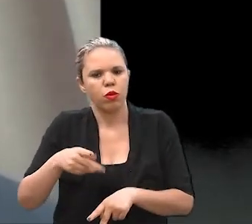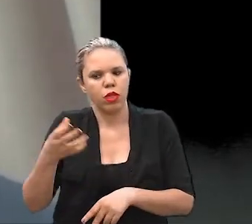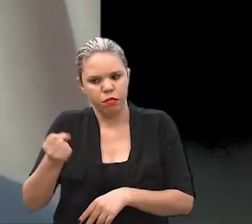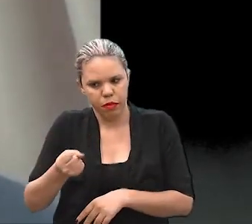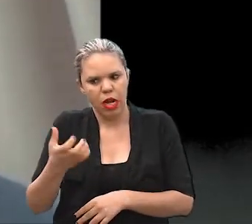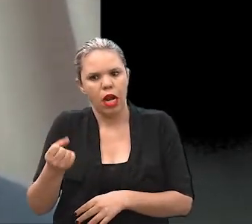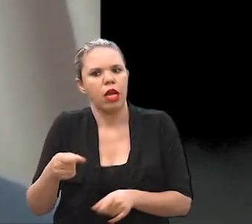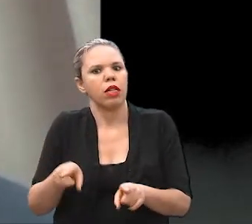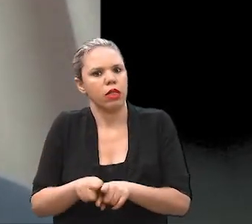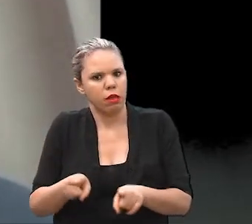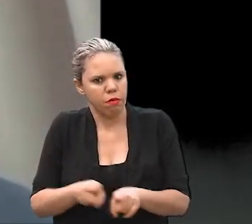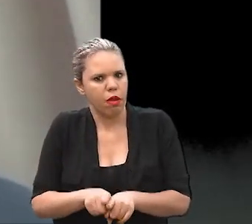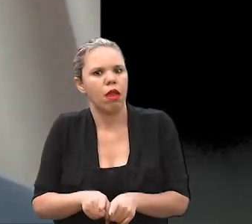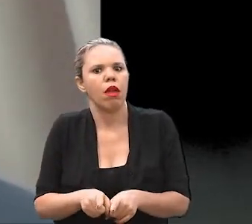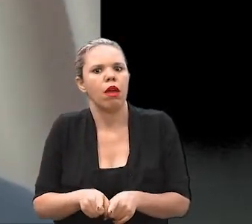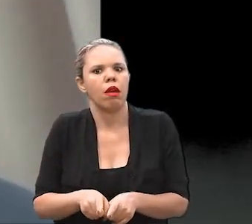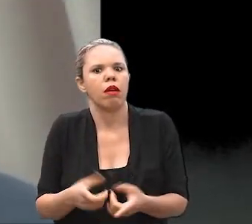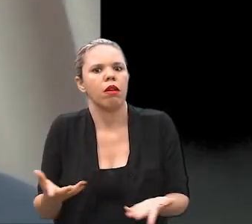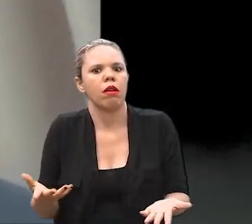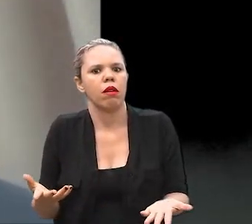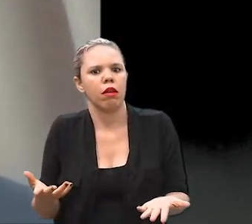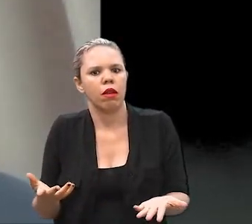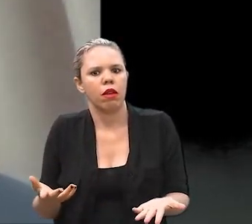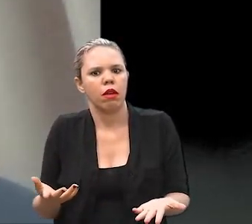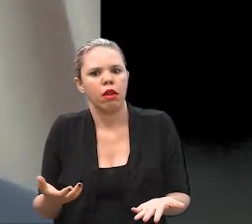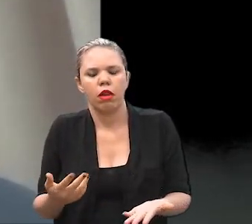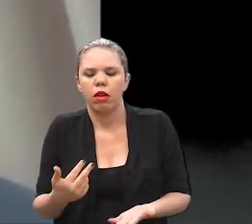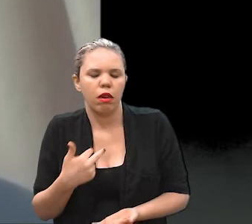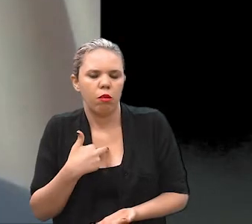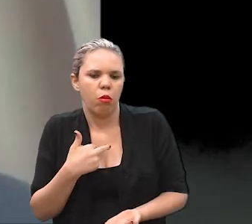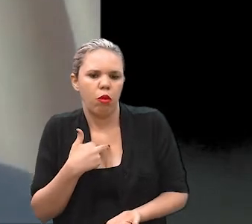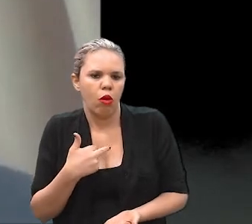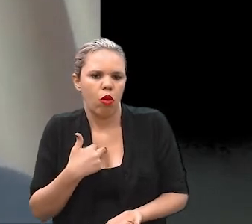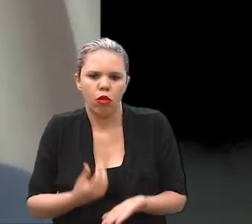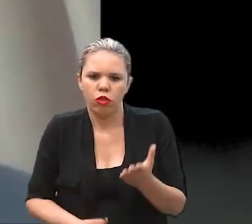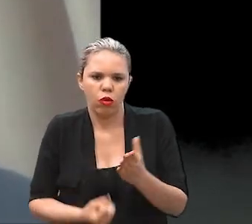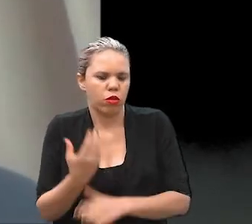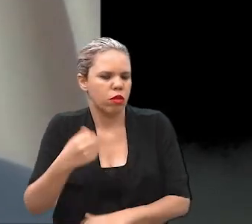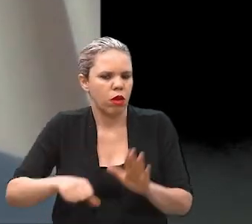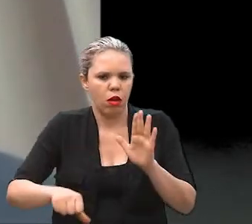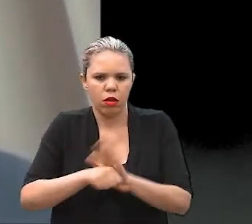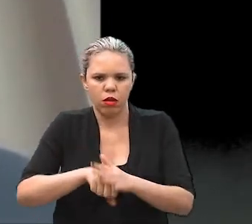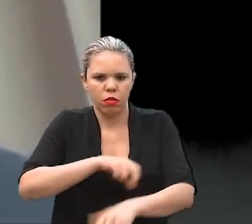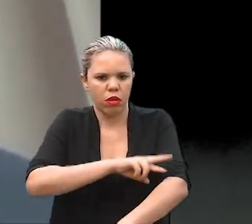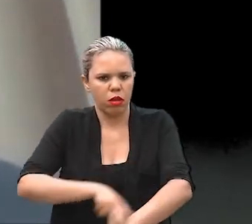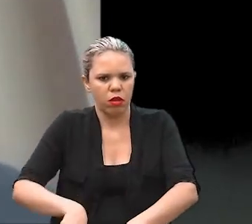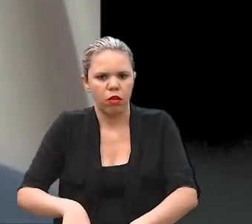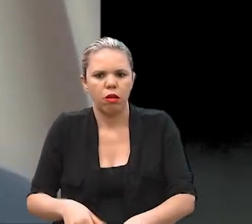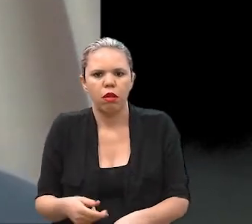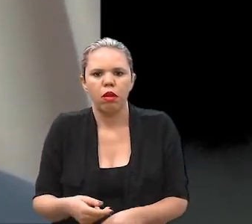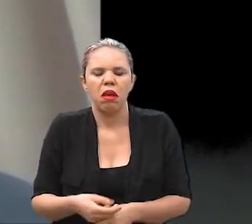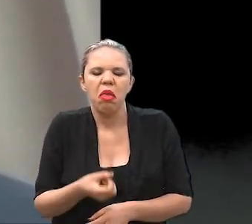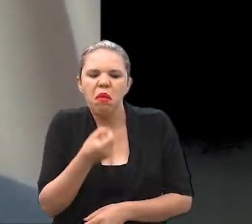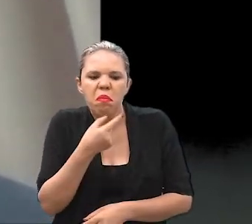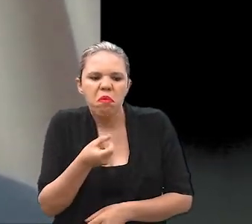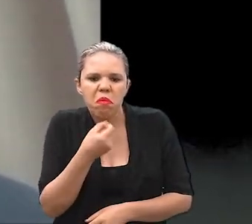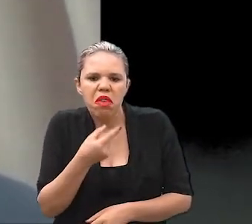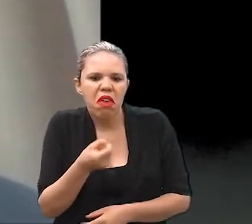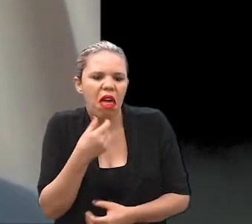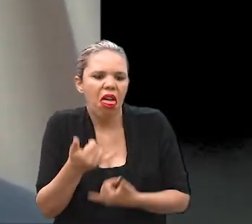também tomem consciência e deixem de cometer o crime racial, que vai desde as pequenas